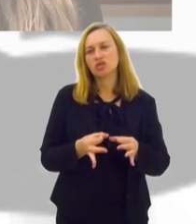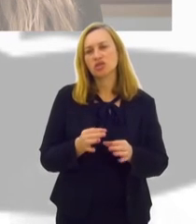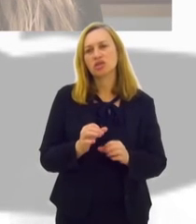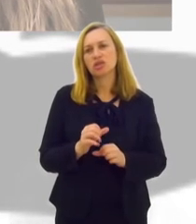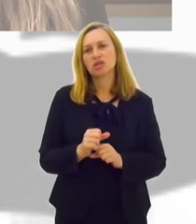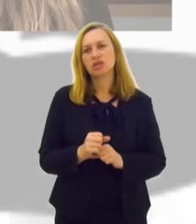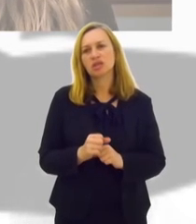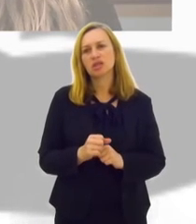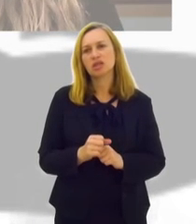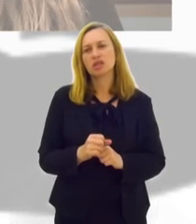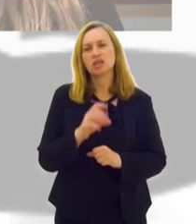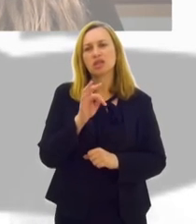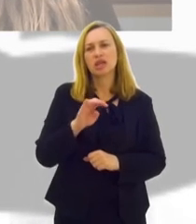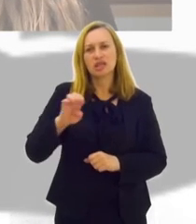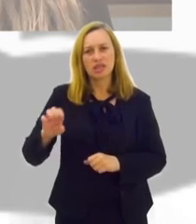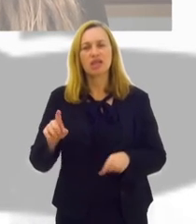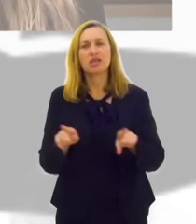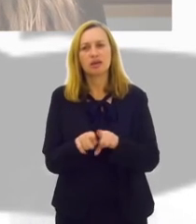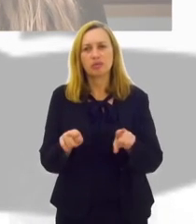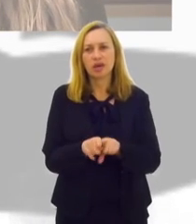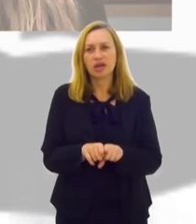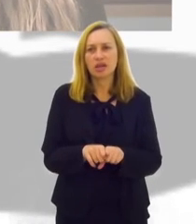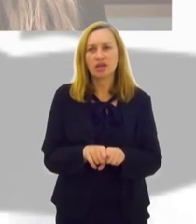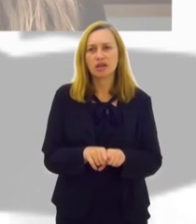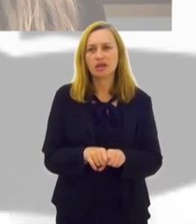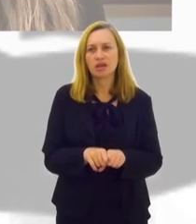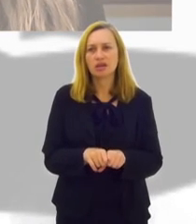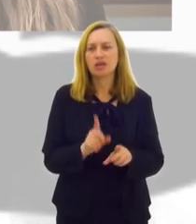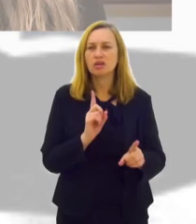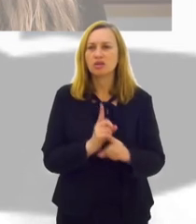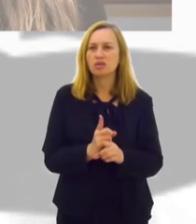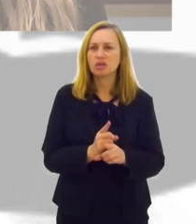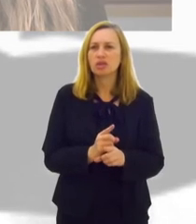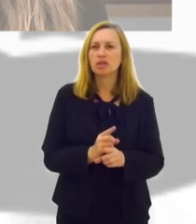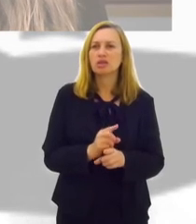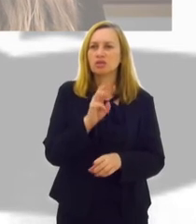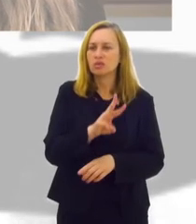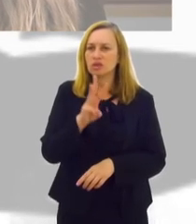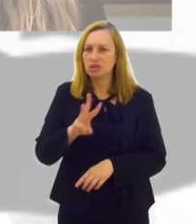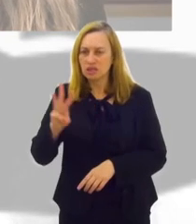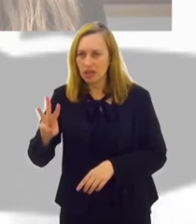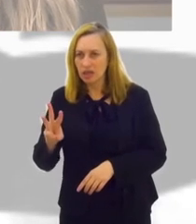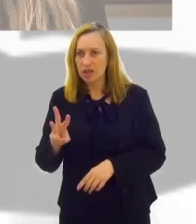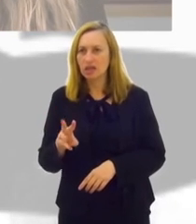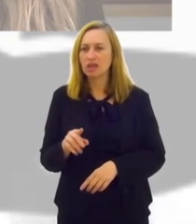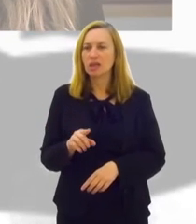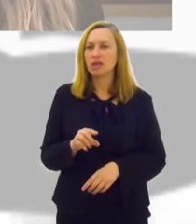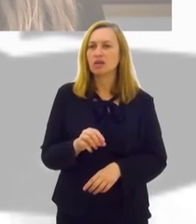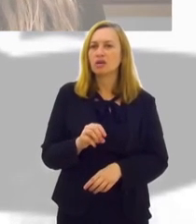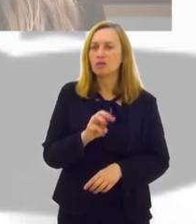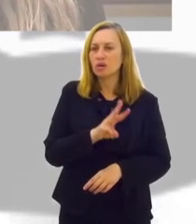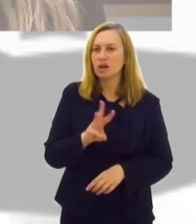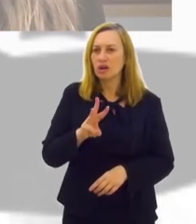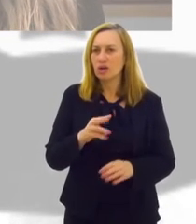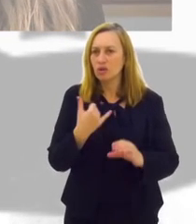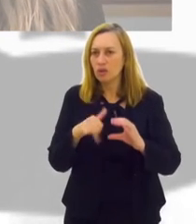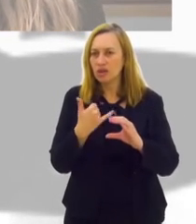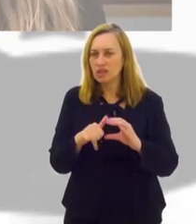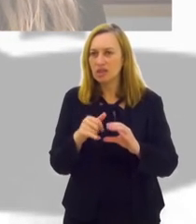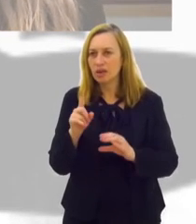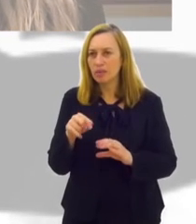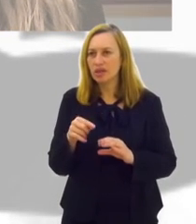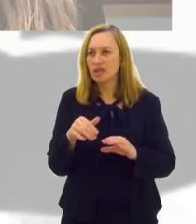temos o WhatsApp do TSE também, que pode ser encontrado no site do TSE, e esse WhatsApp é interessante porque